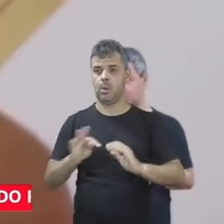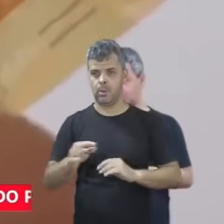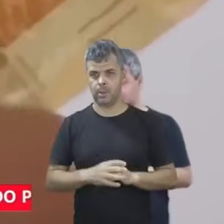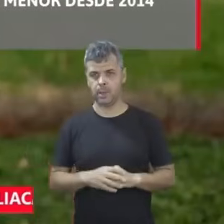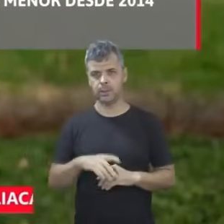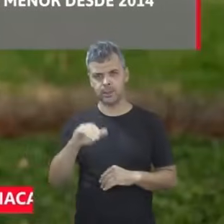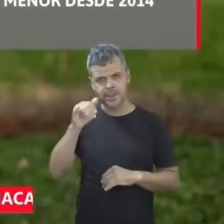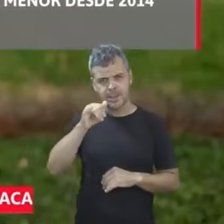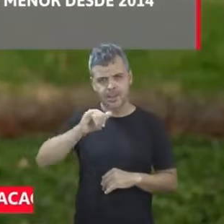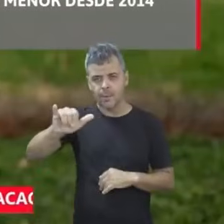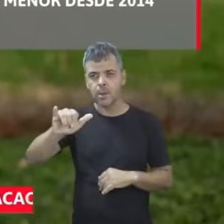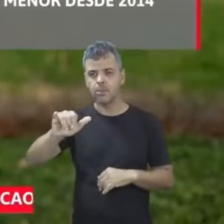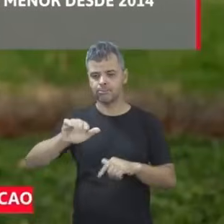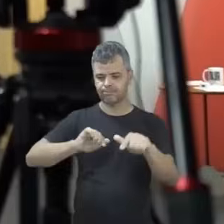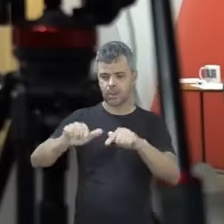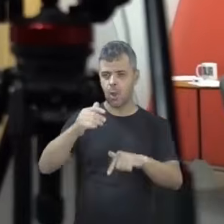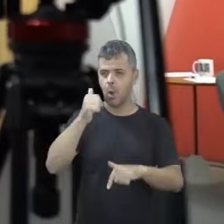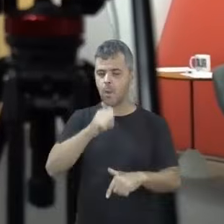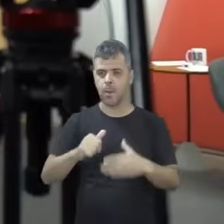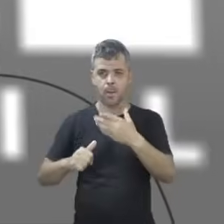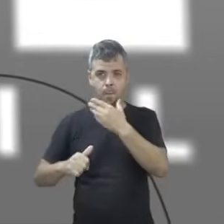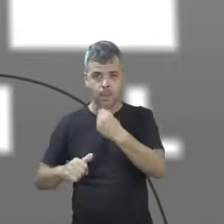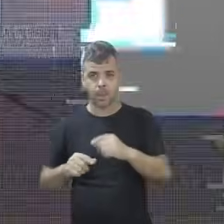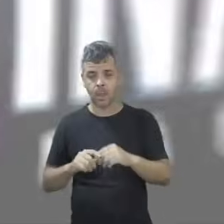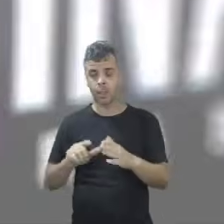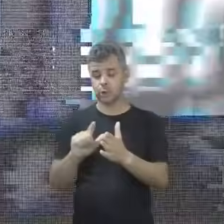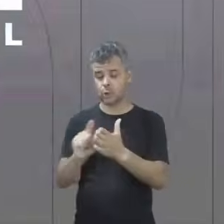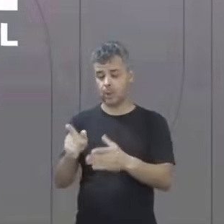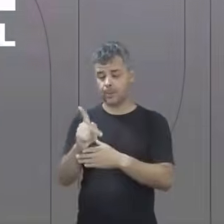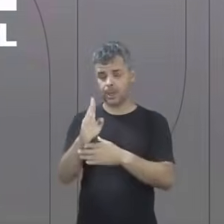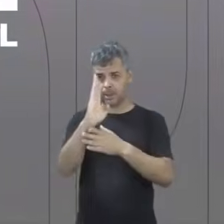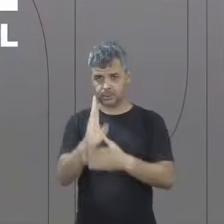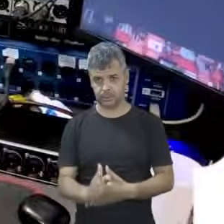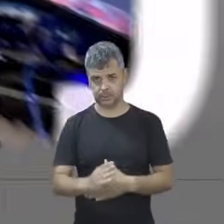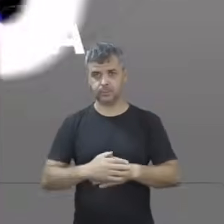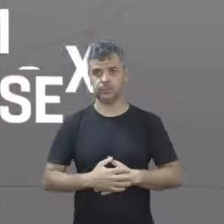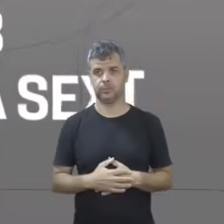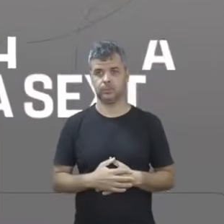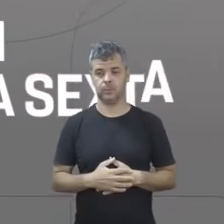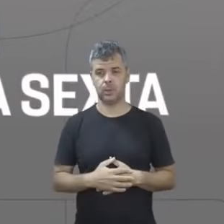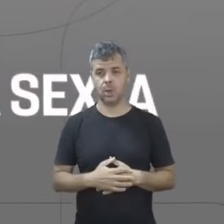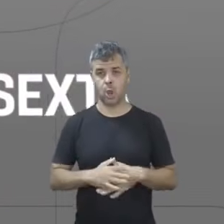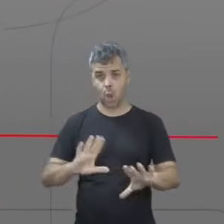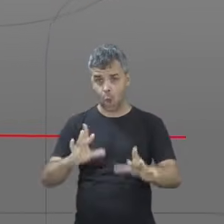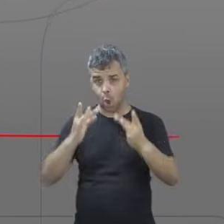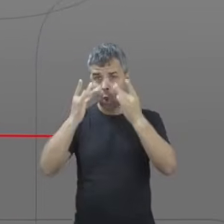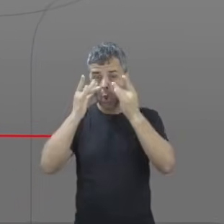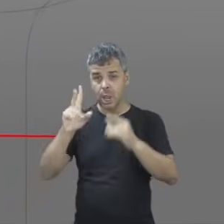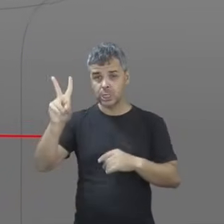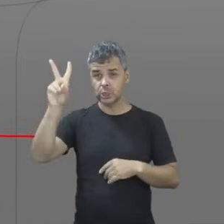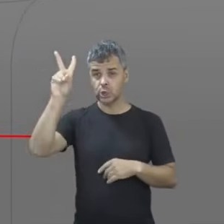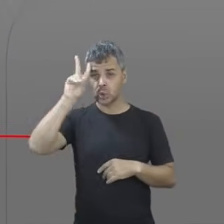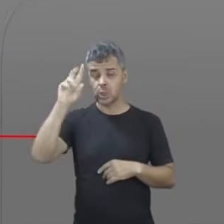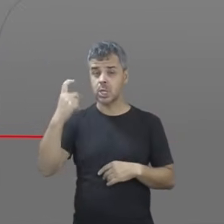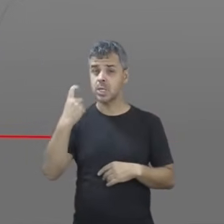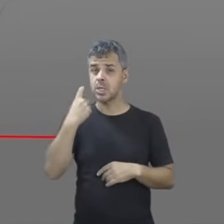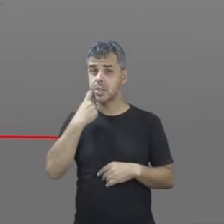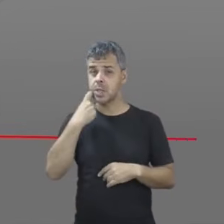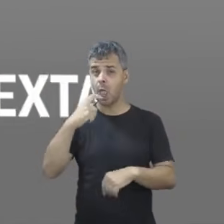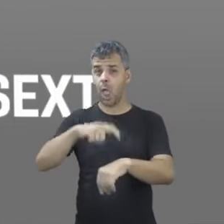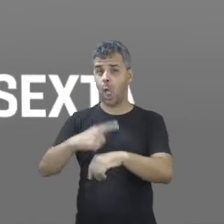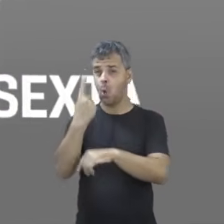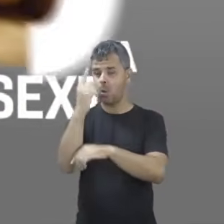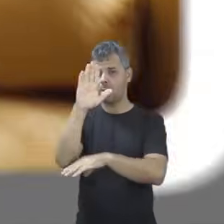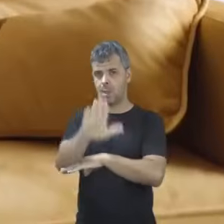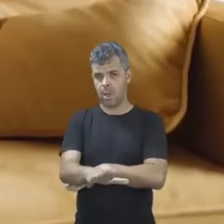Se é notícia para o trabalhador e para a trabalhadora, está no Jornal PT Brasil. Ao vivo, de segunda a sexta, às 13